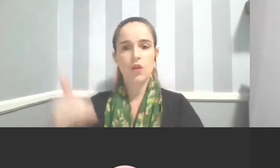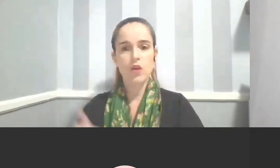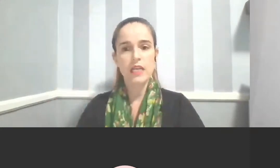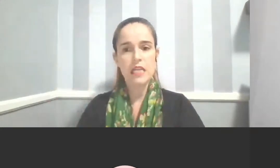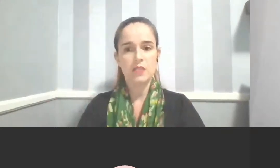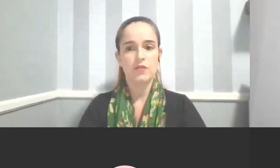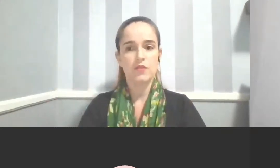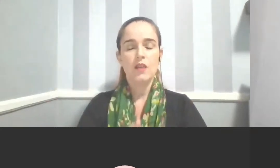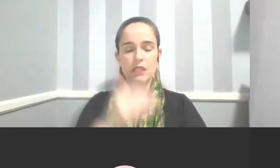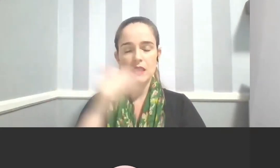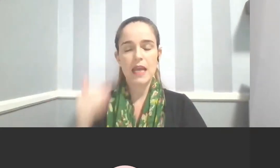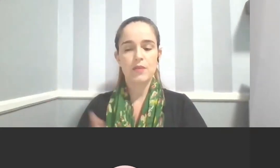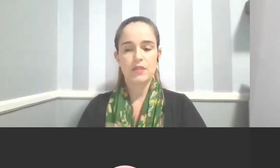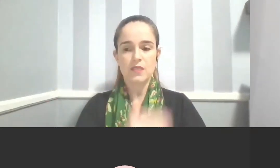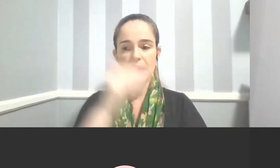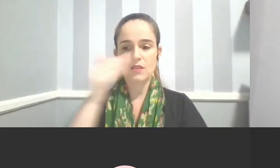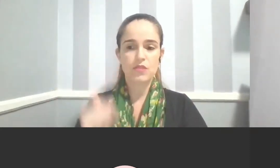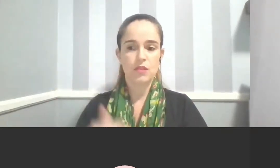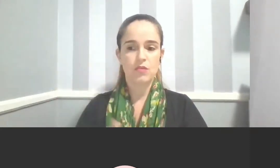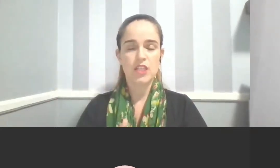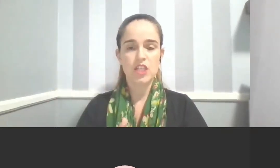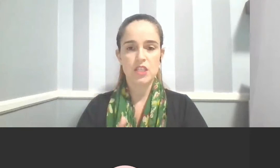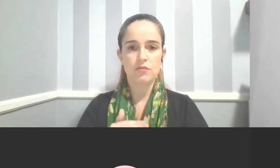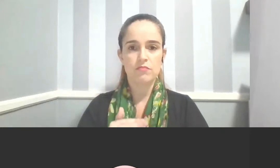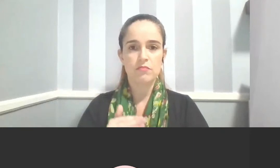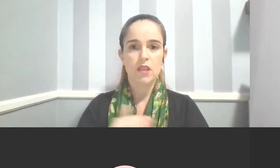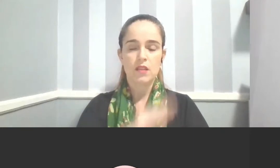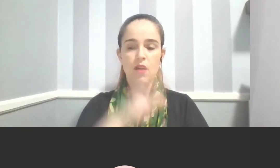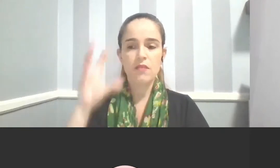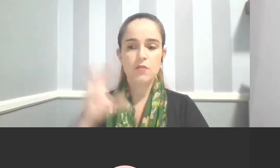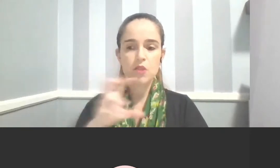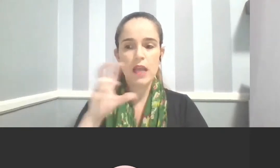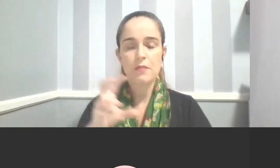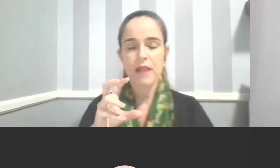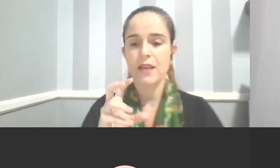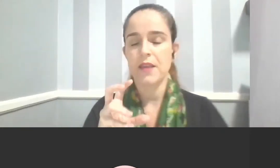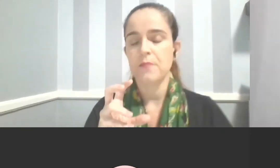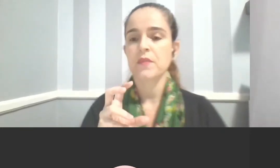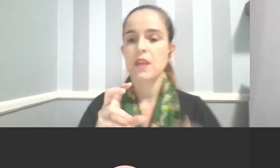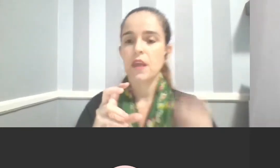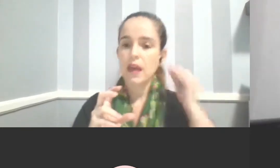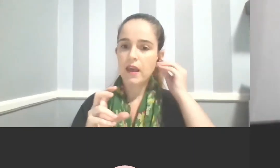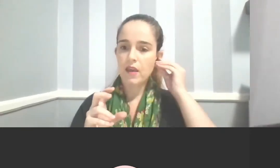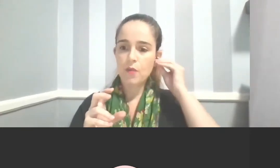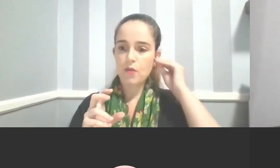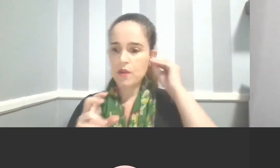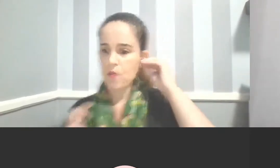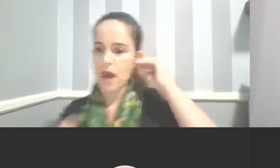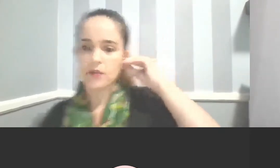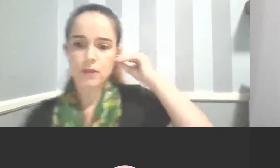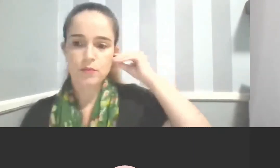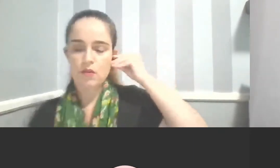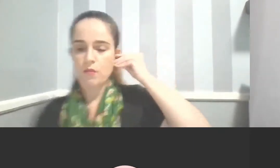percorrer todo o nosso organismo. Vocês lembram das fases do ciclo cardíaco? Então, vamos só relembrar aqui. Eu